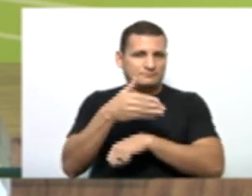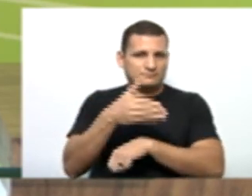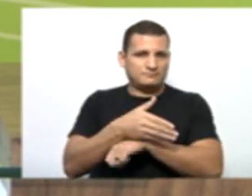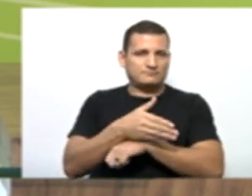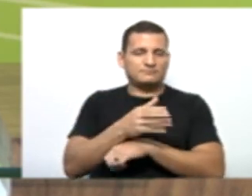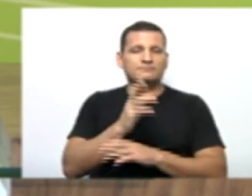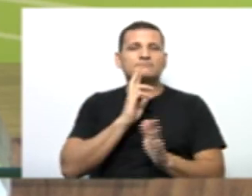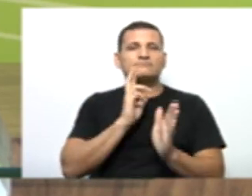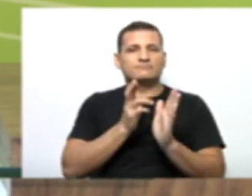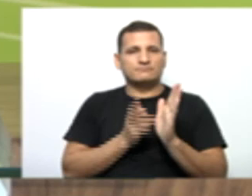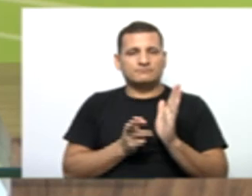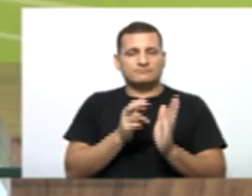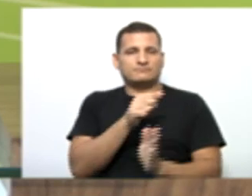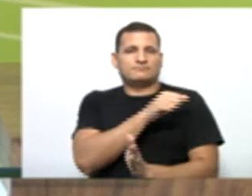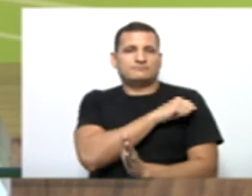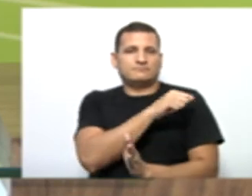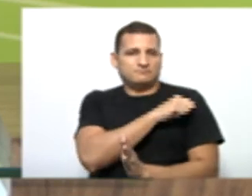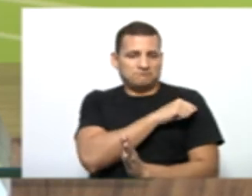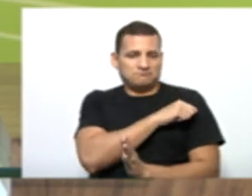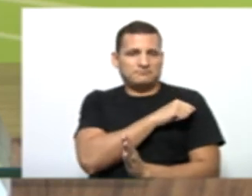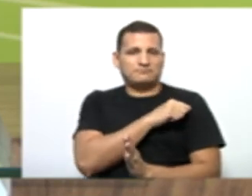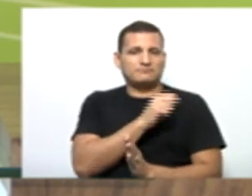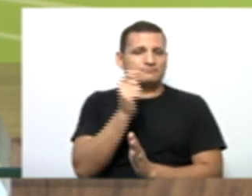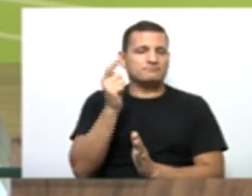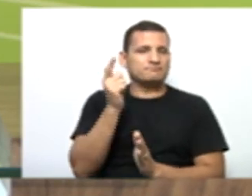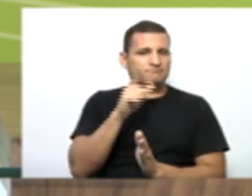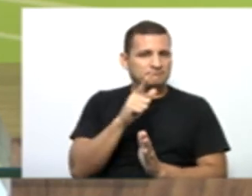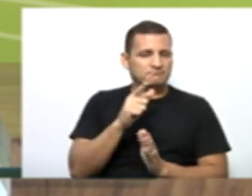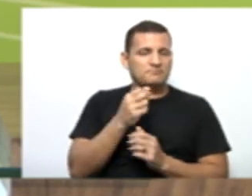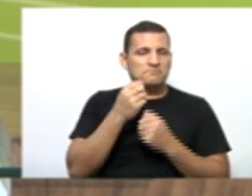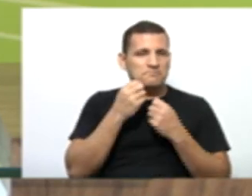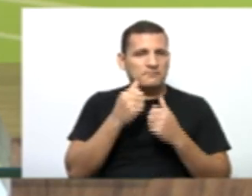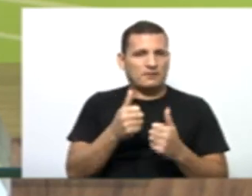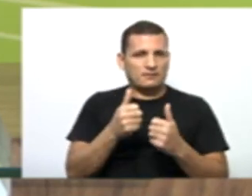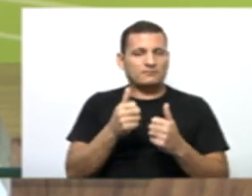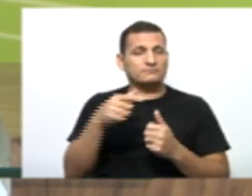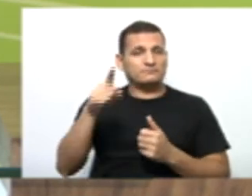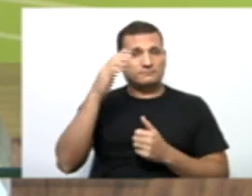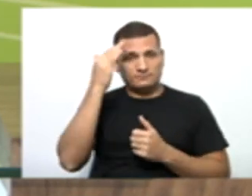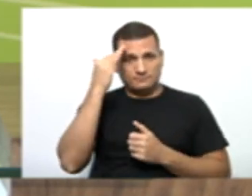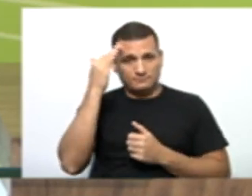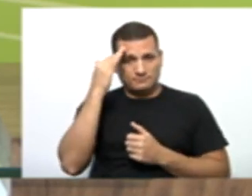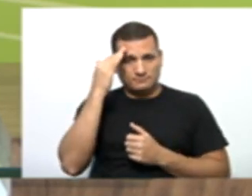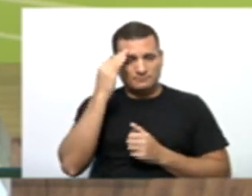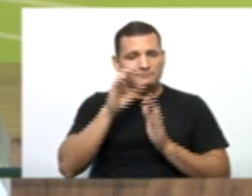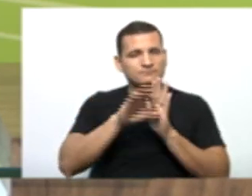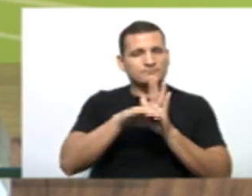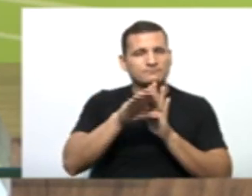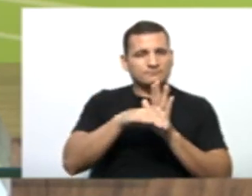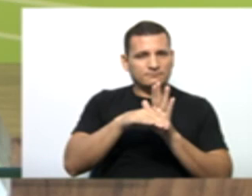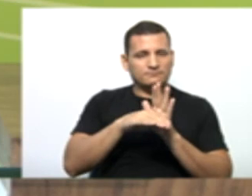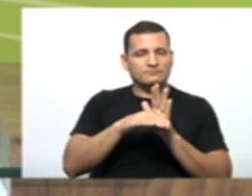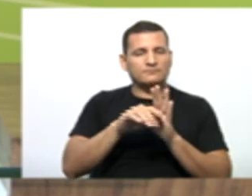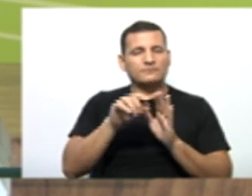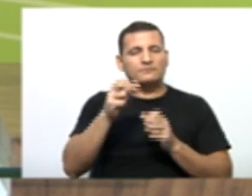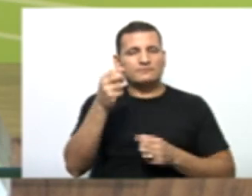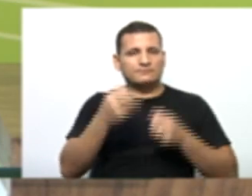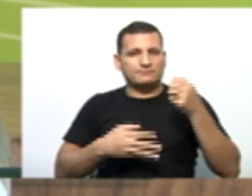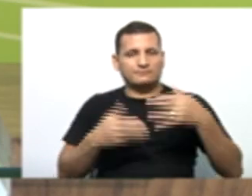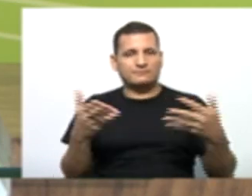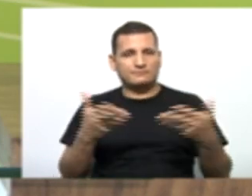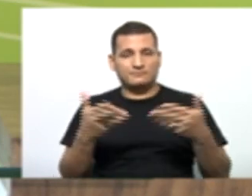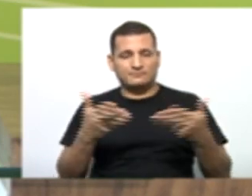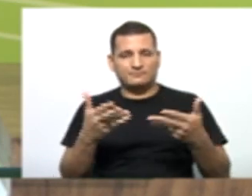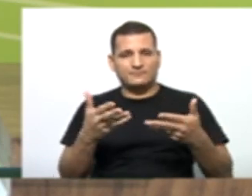mesmo na atividade de sala. Vocês realmente compreenderam um pouco os conceitos que nós trabalhamos hoje e que